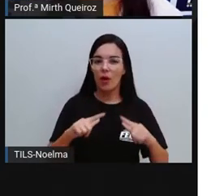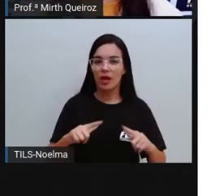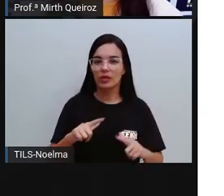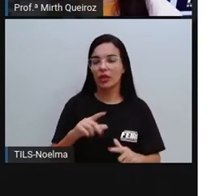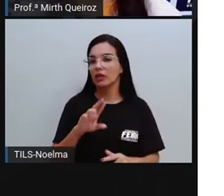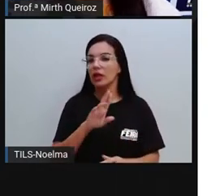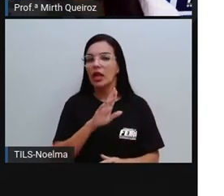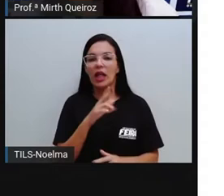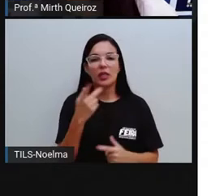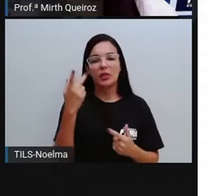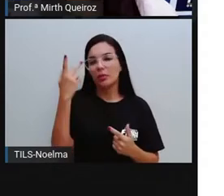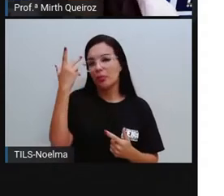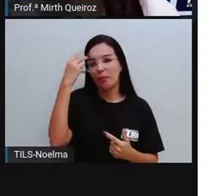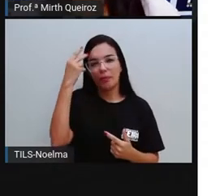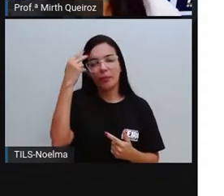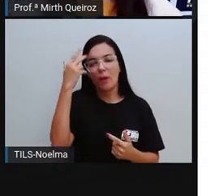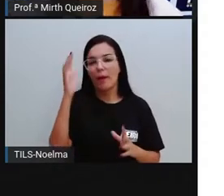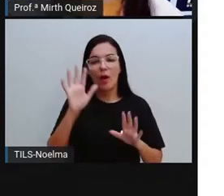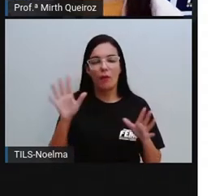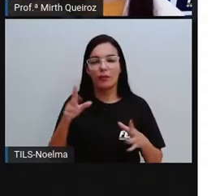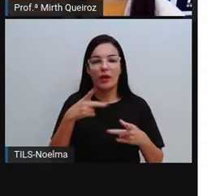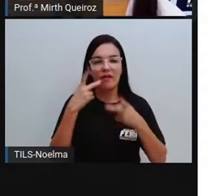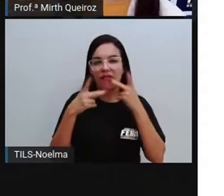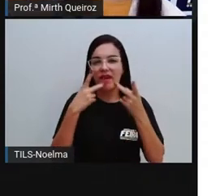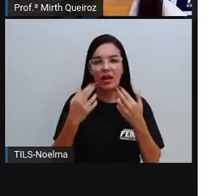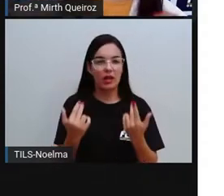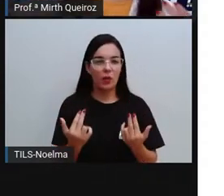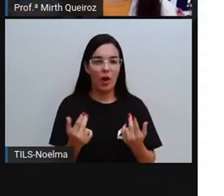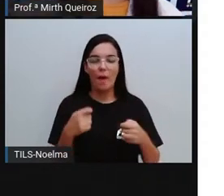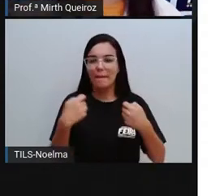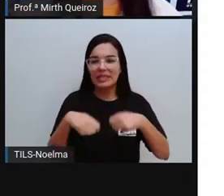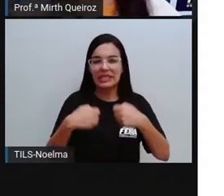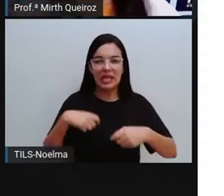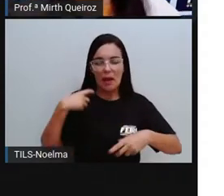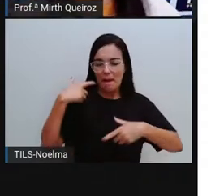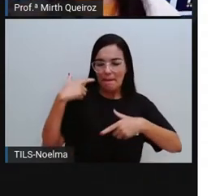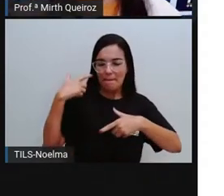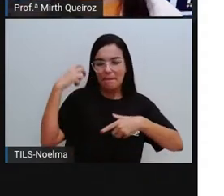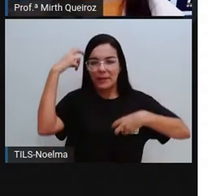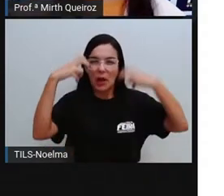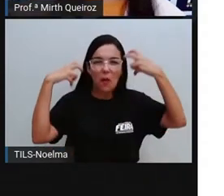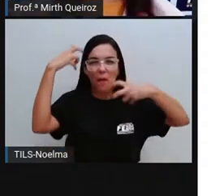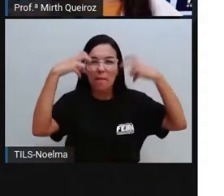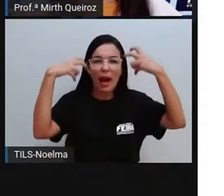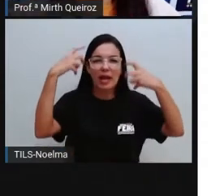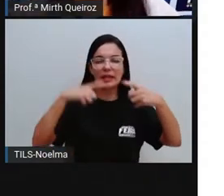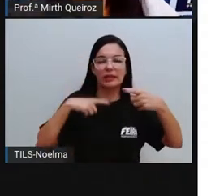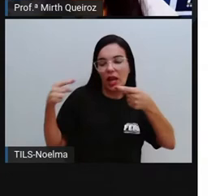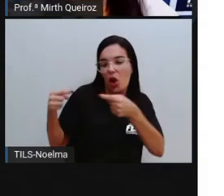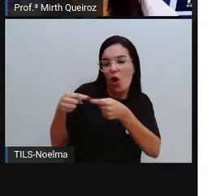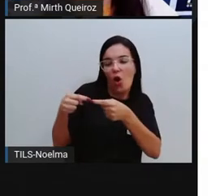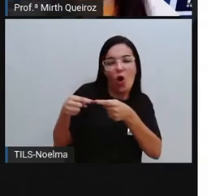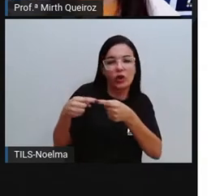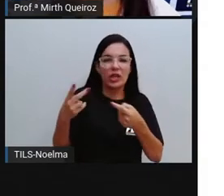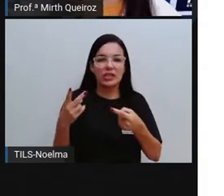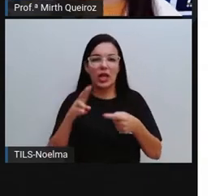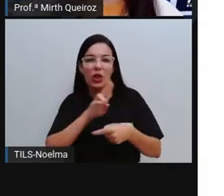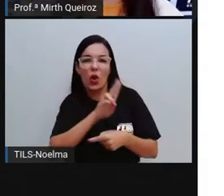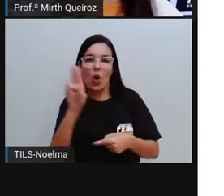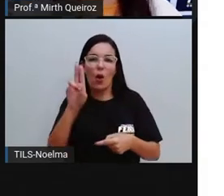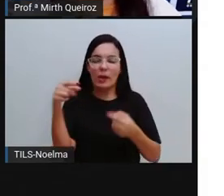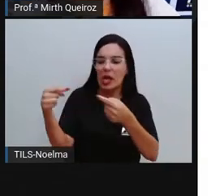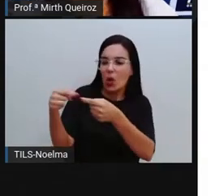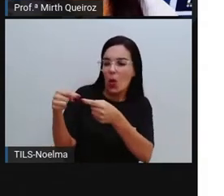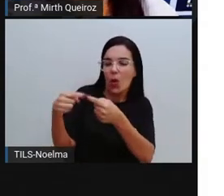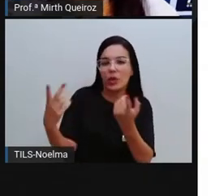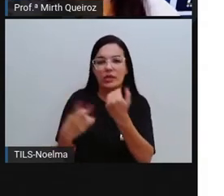tem que estar preocupado, né? Com a questão da concordância verbal, dos termos que a gente utiliza para poder produzir